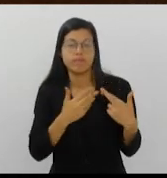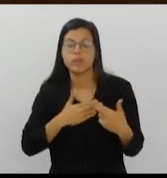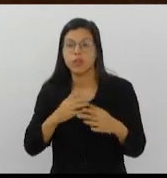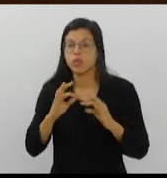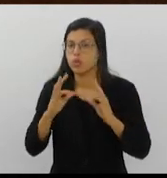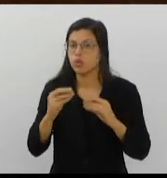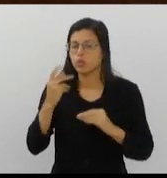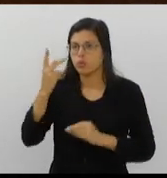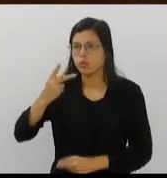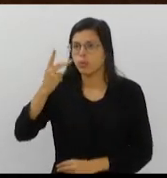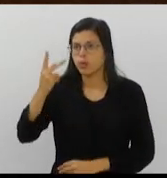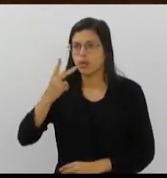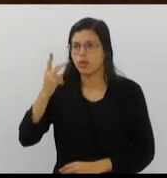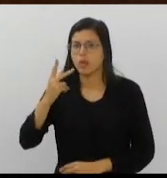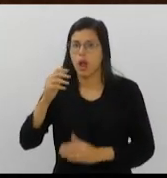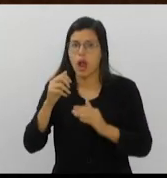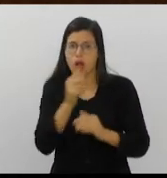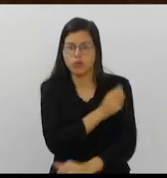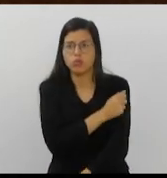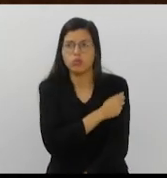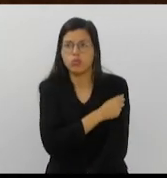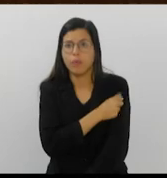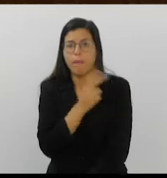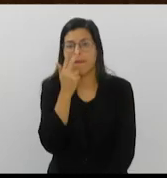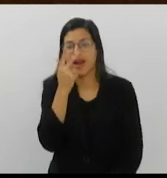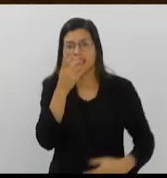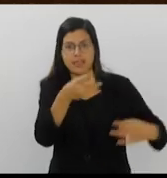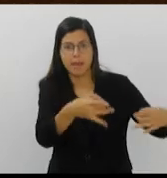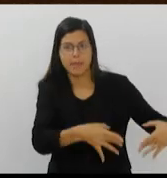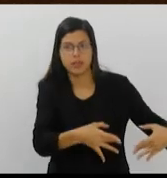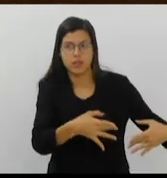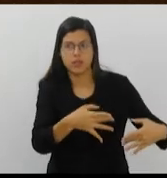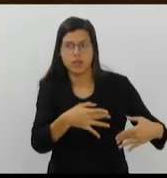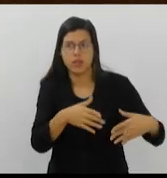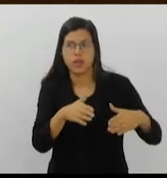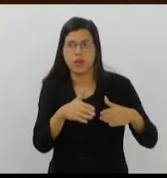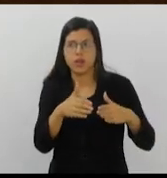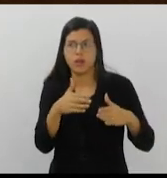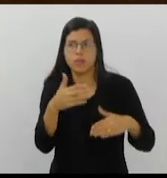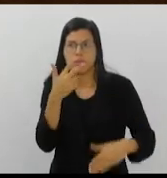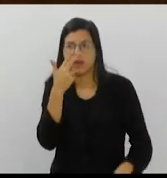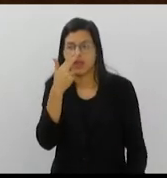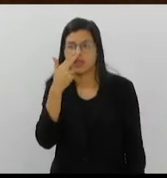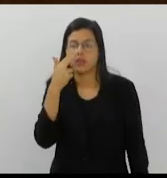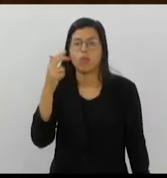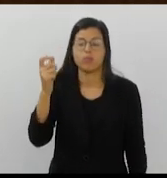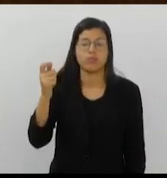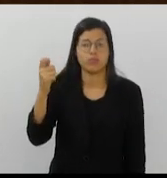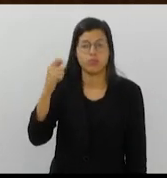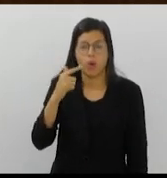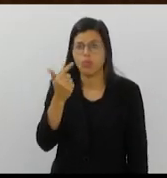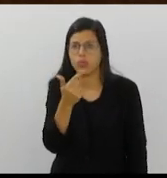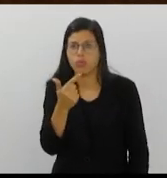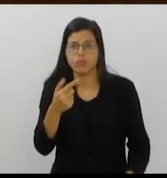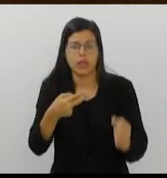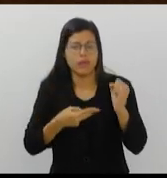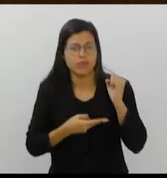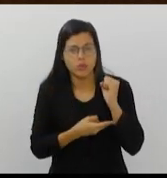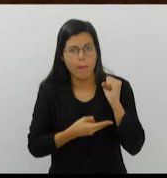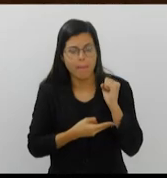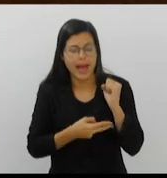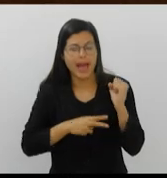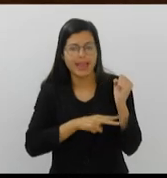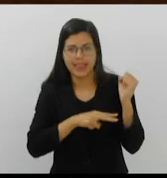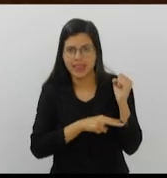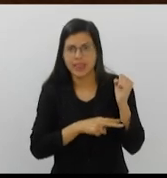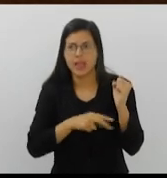os alunos da escola cívico-militar abandonados numa escola de 40 graus na cabeça para estudar, onde não tem uma tomada para carregar o seu telefone, é